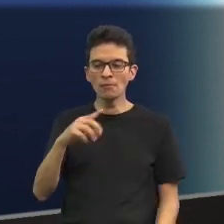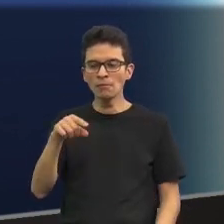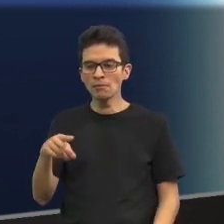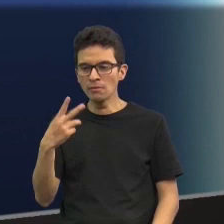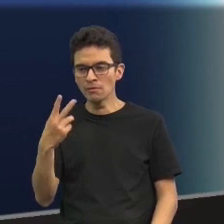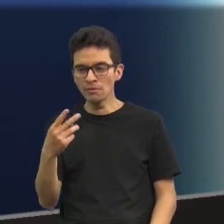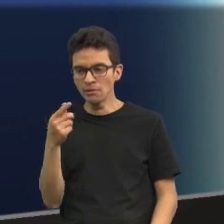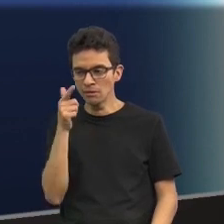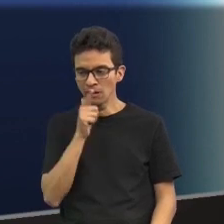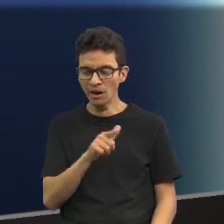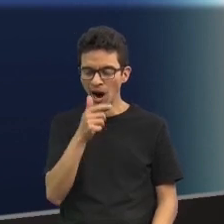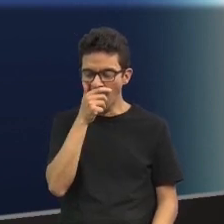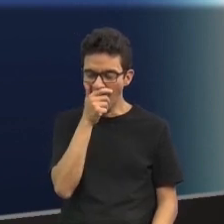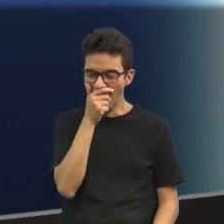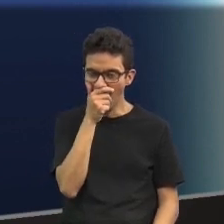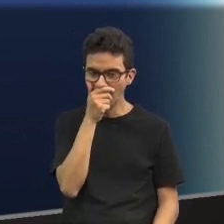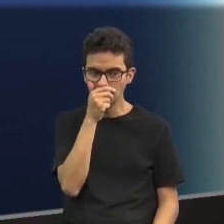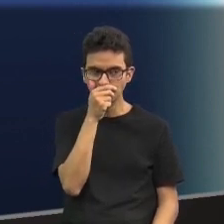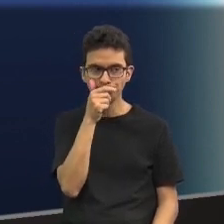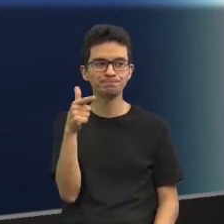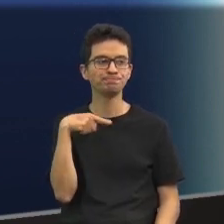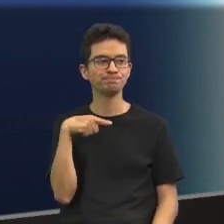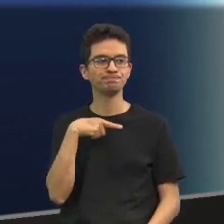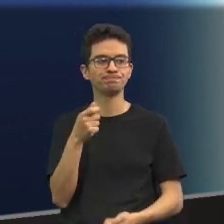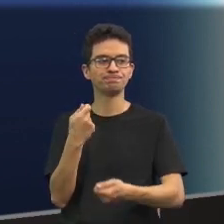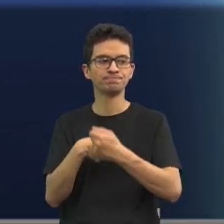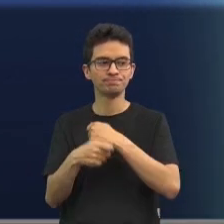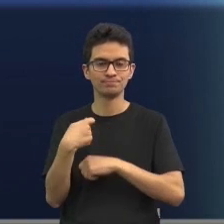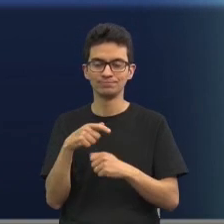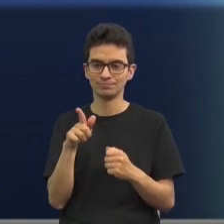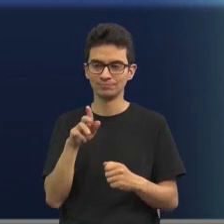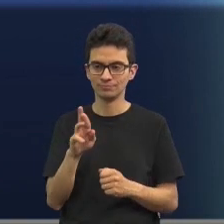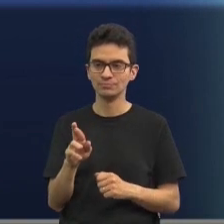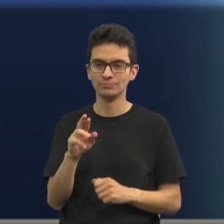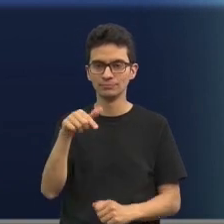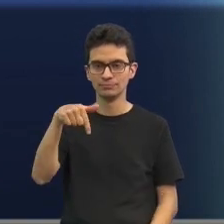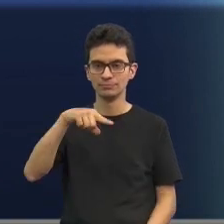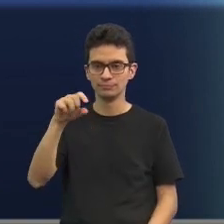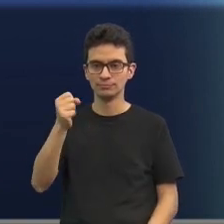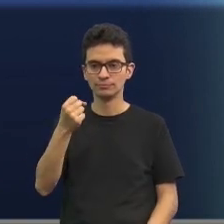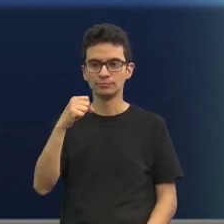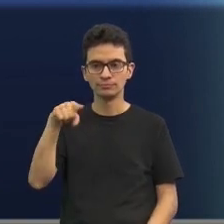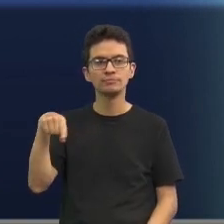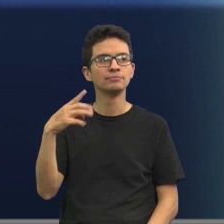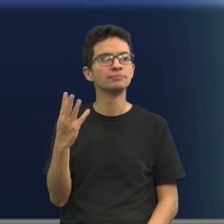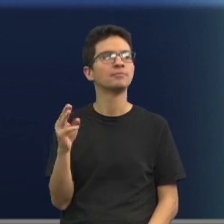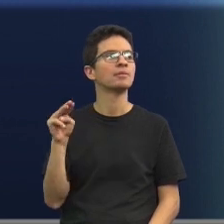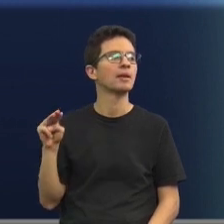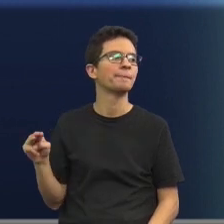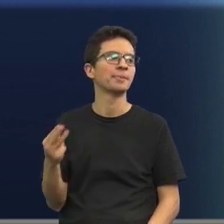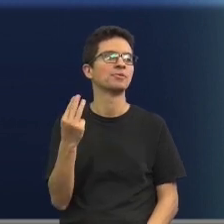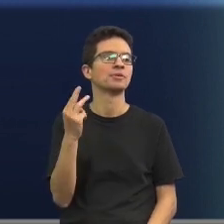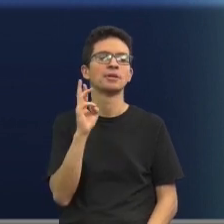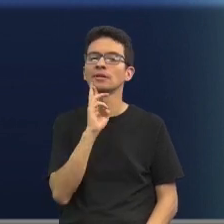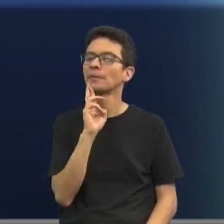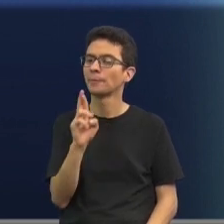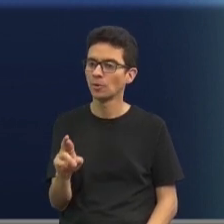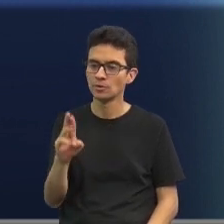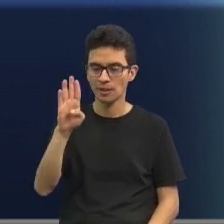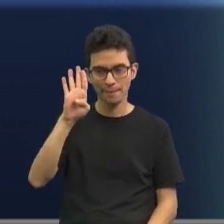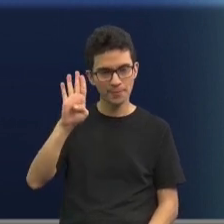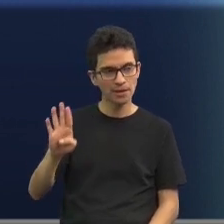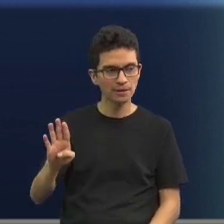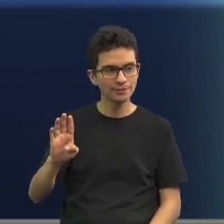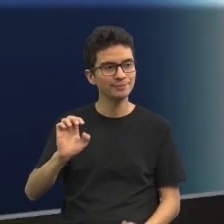economia por grama dando então 78,4 milhões a alternativa b o exercício